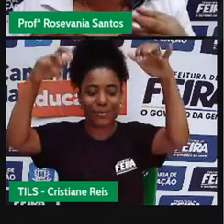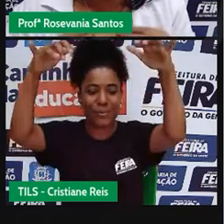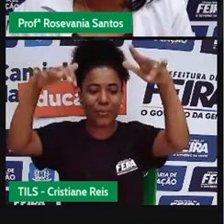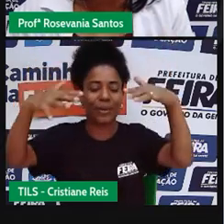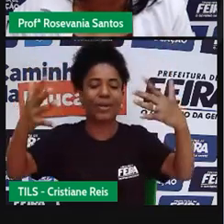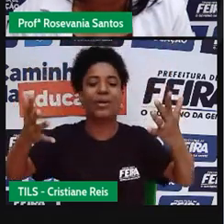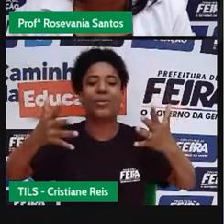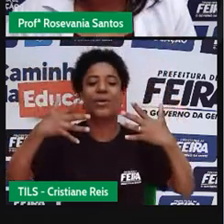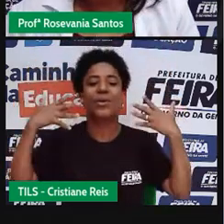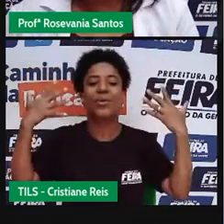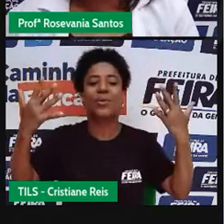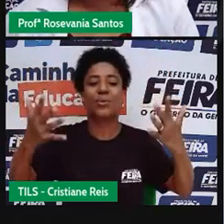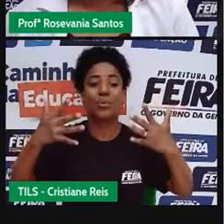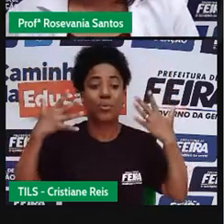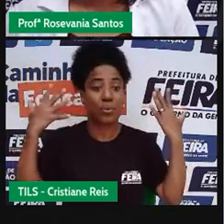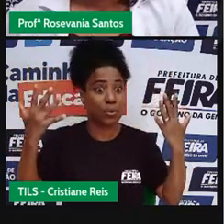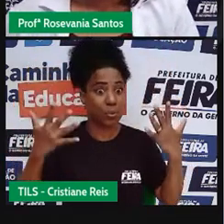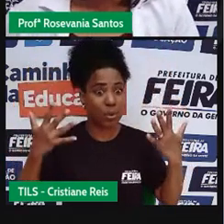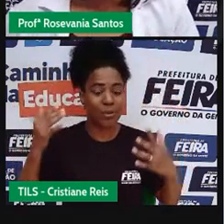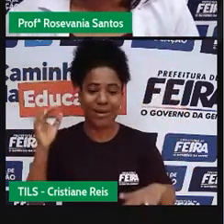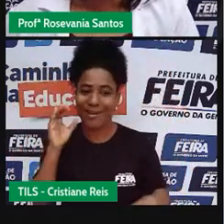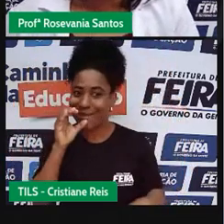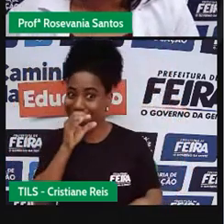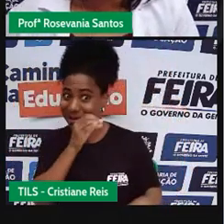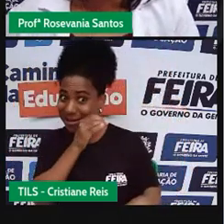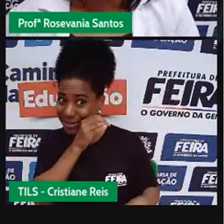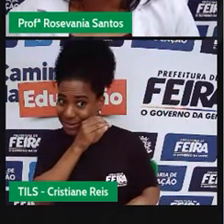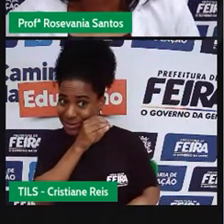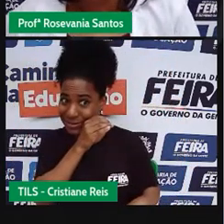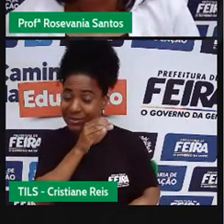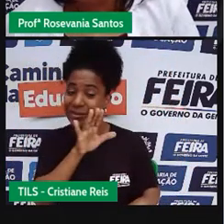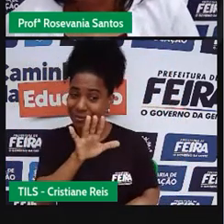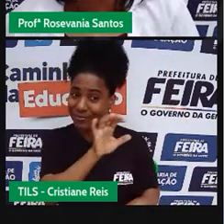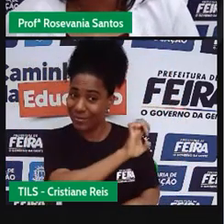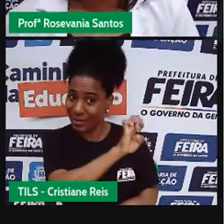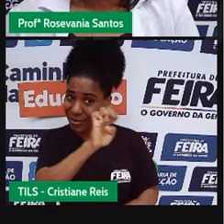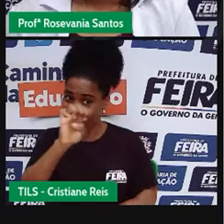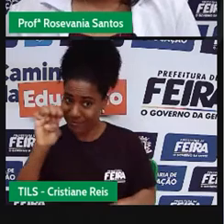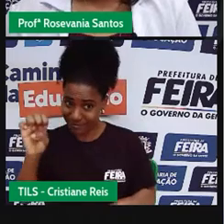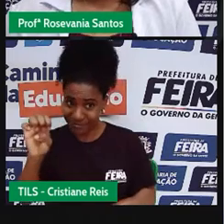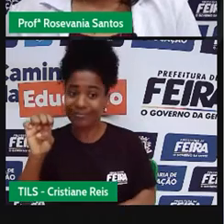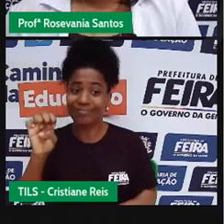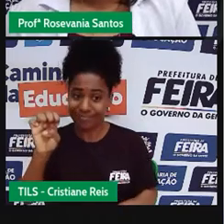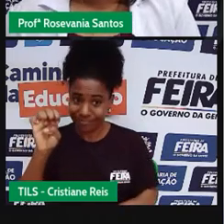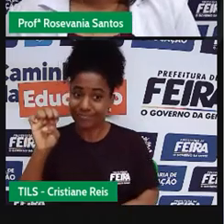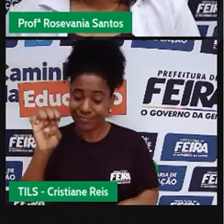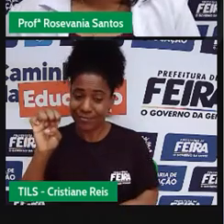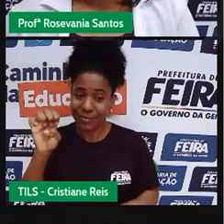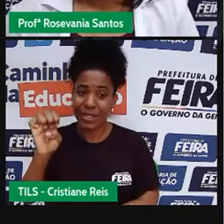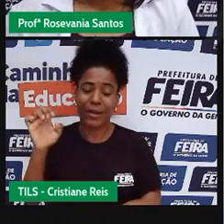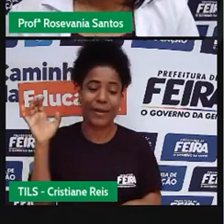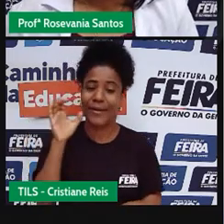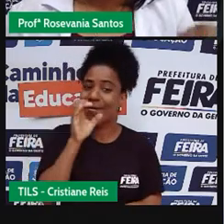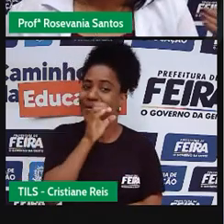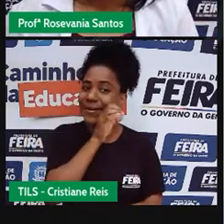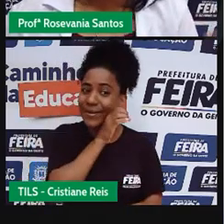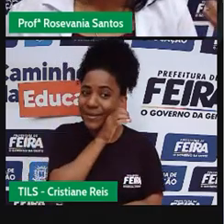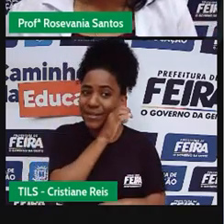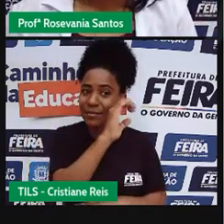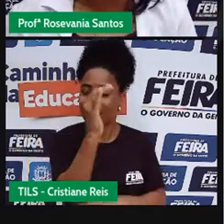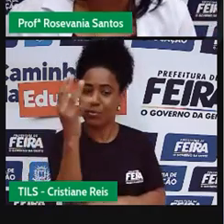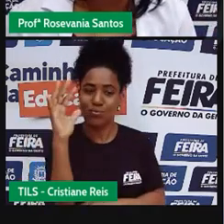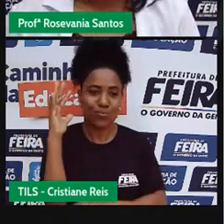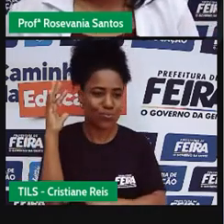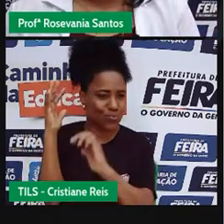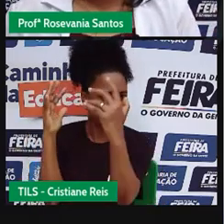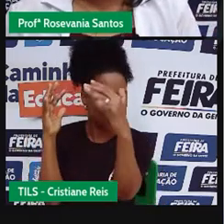região quente, porque, como o próprio nome equatorial já está dizendo, é um clima que está próximo da linha